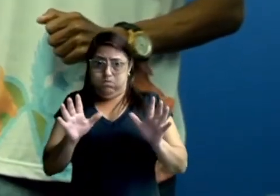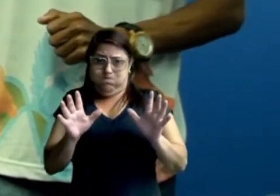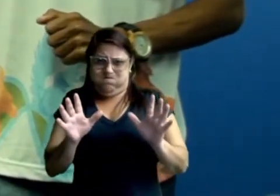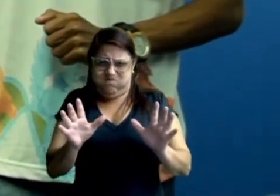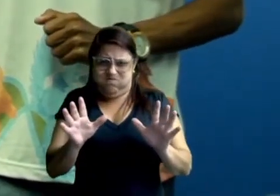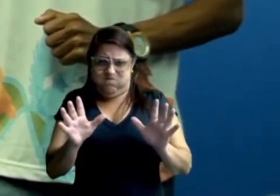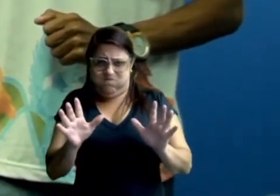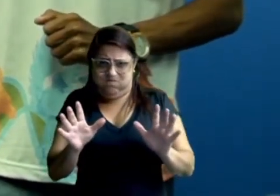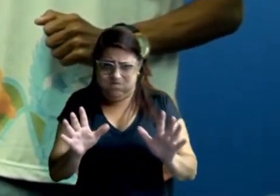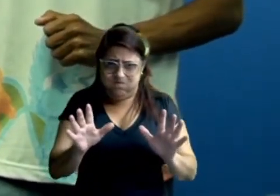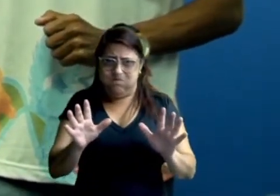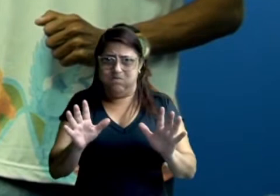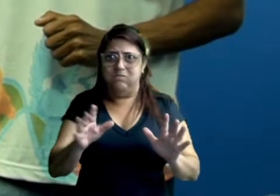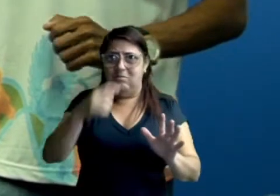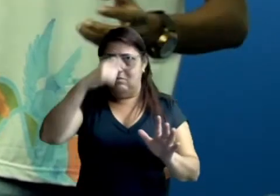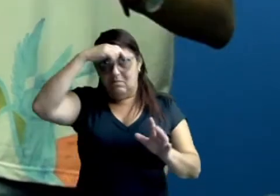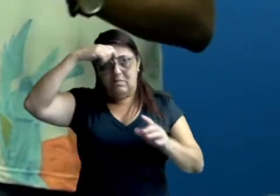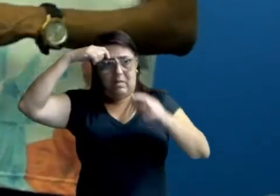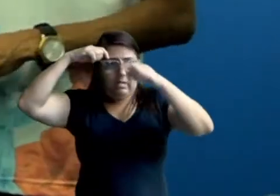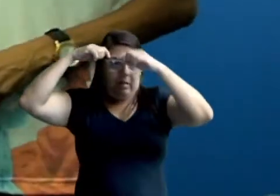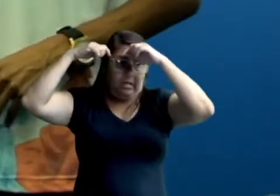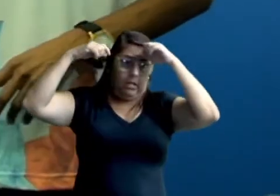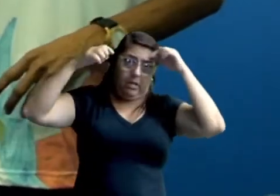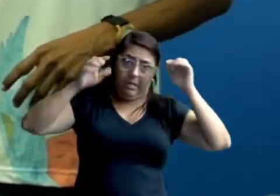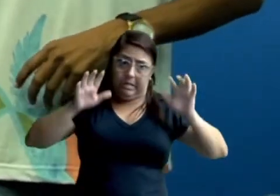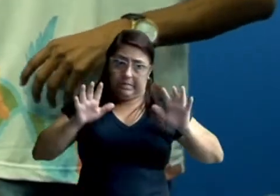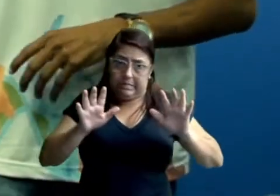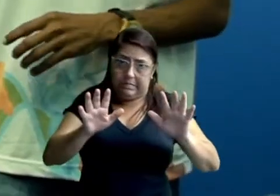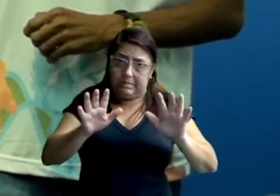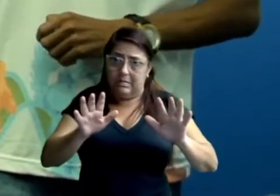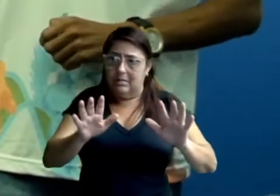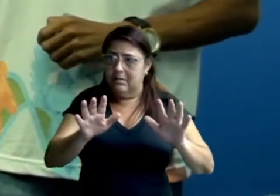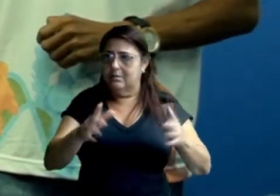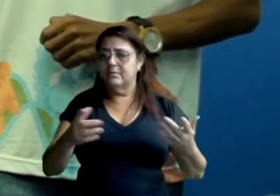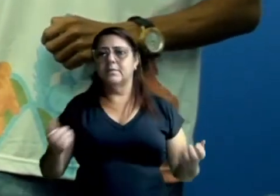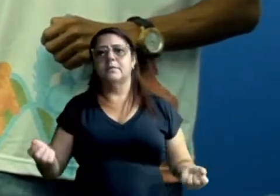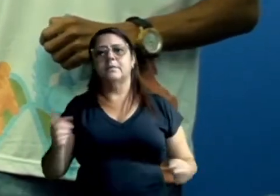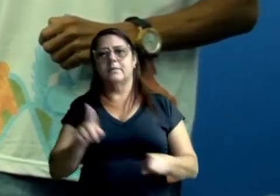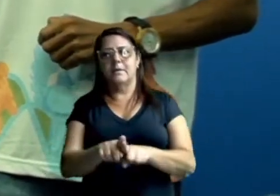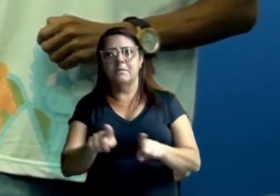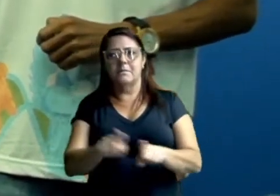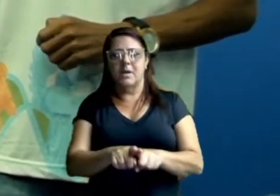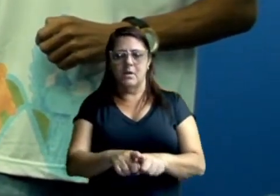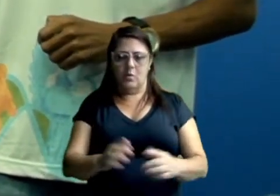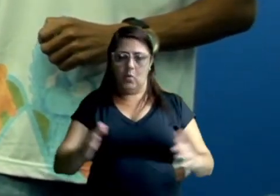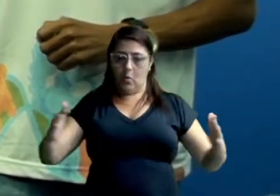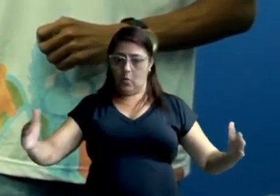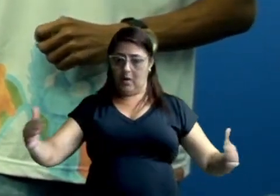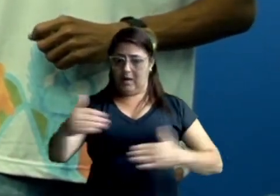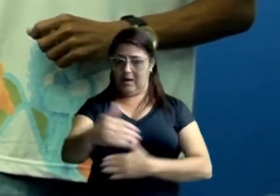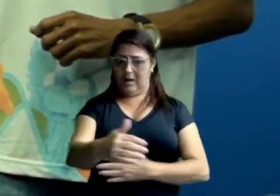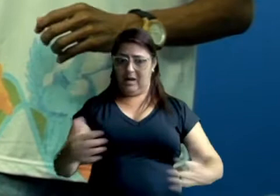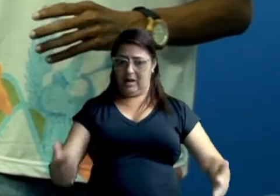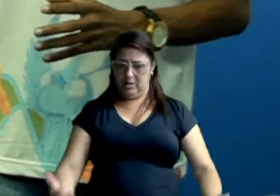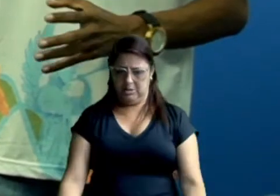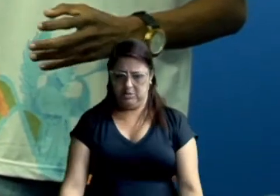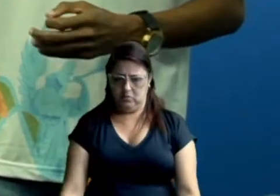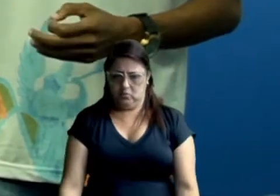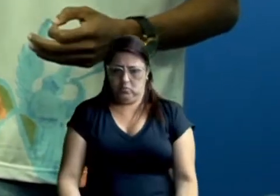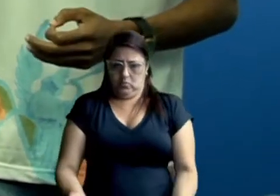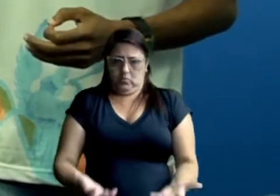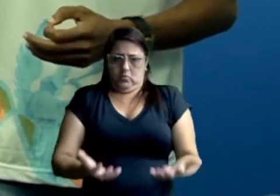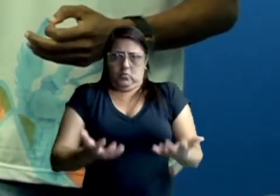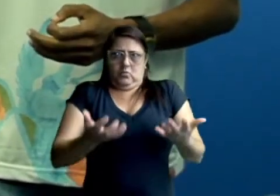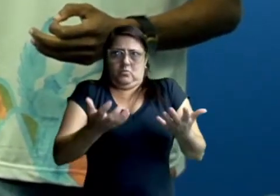colocar. Beleza? Bota aqui. E para erguer alguma coisa? Mesma coisa. Quanto mais